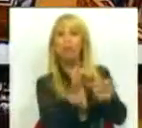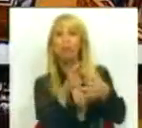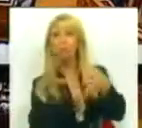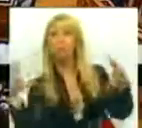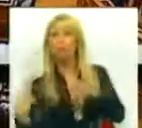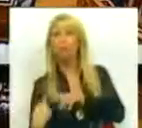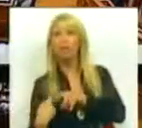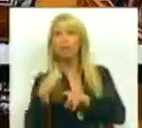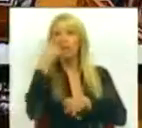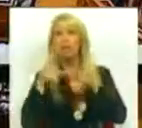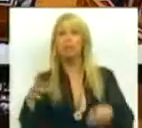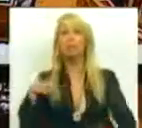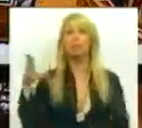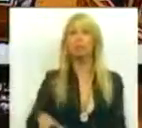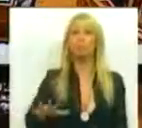portugueses.